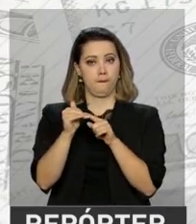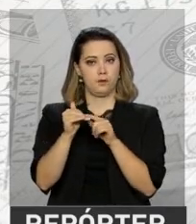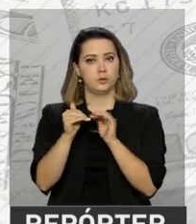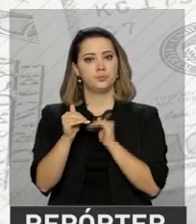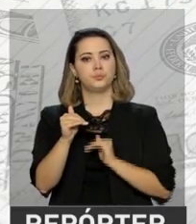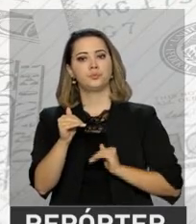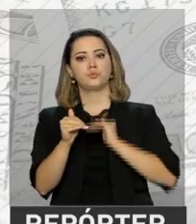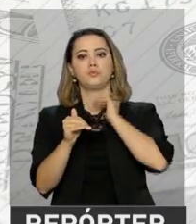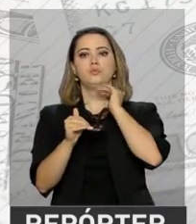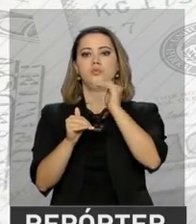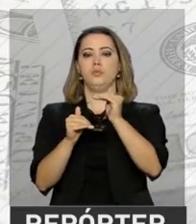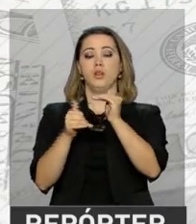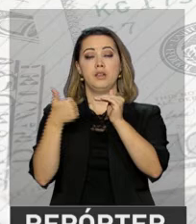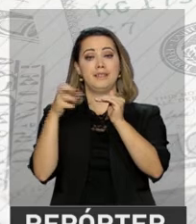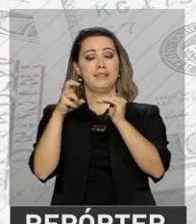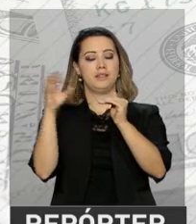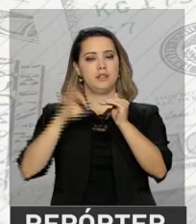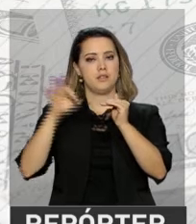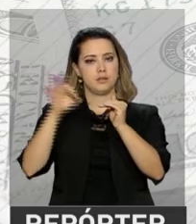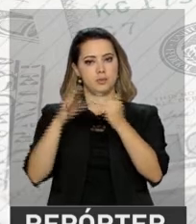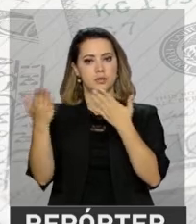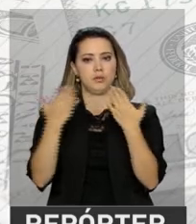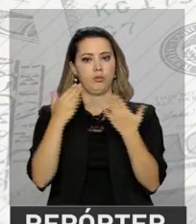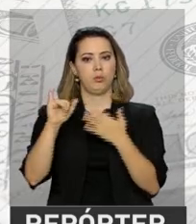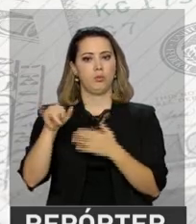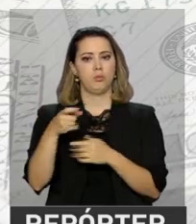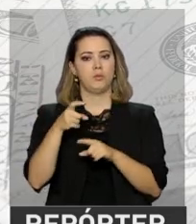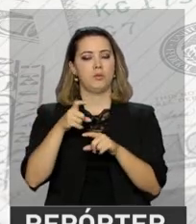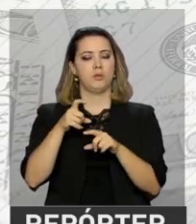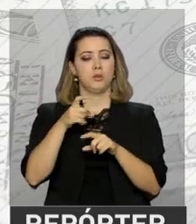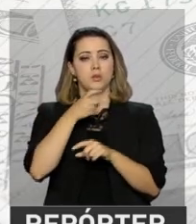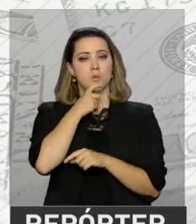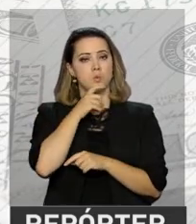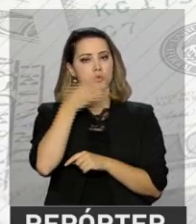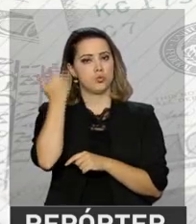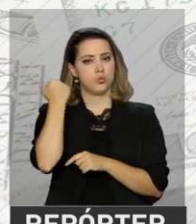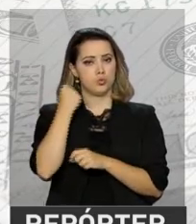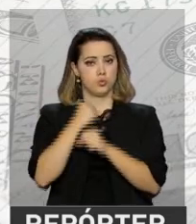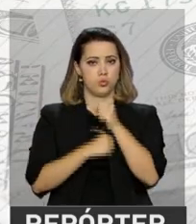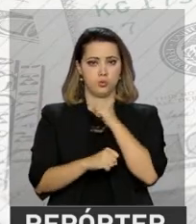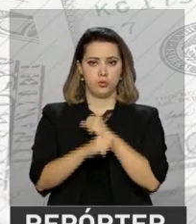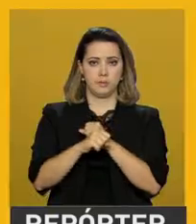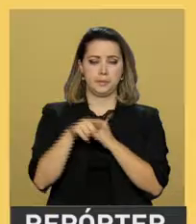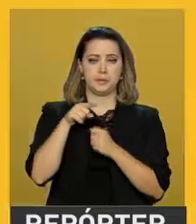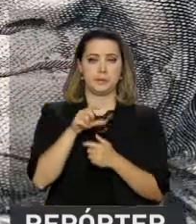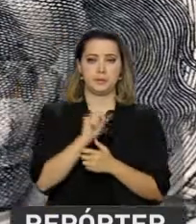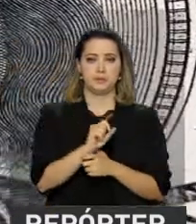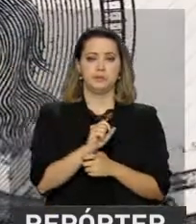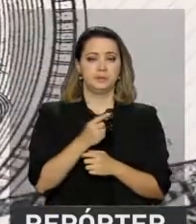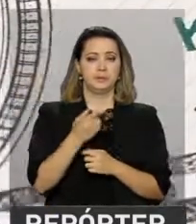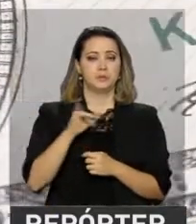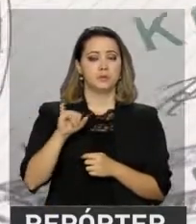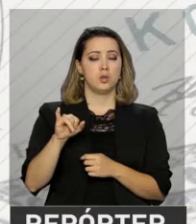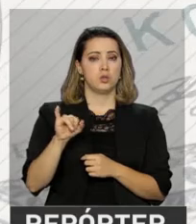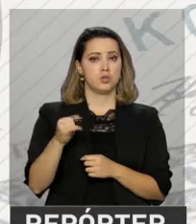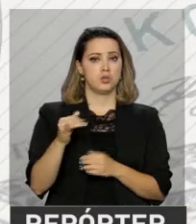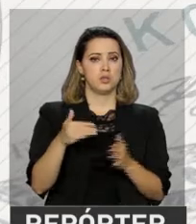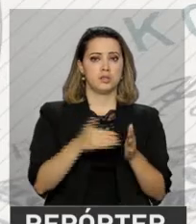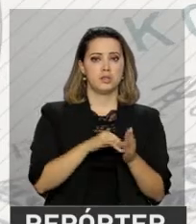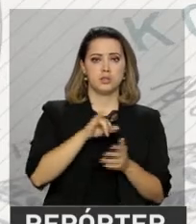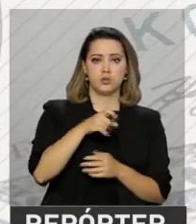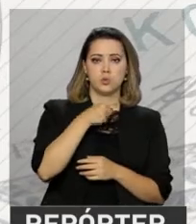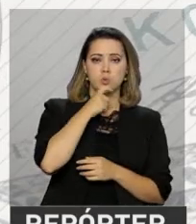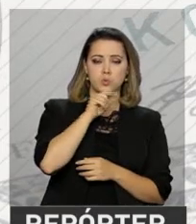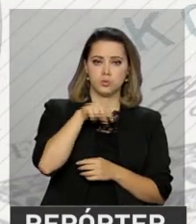2016 segundo o critério da média diária que leva em conta o valor negociado por dia útil de janeiro a julho deste ano a balança